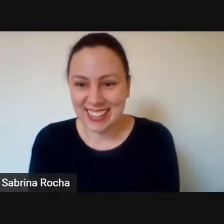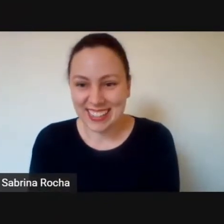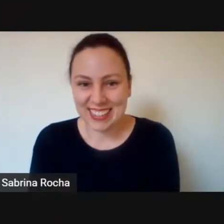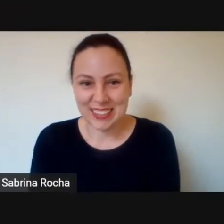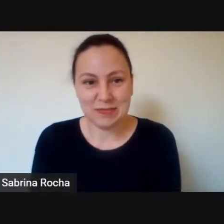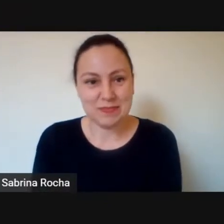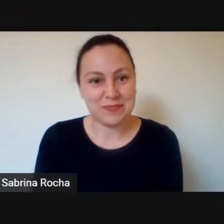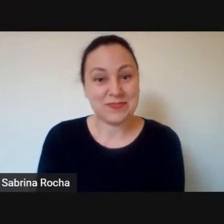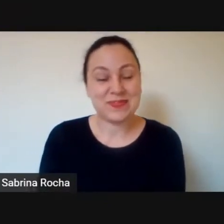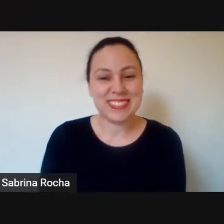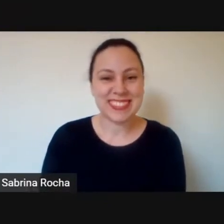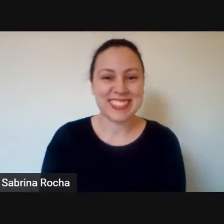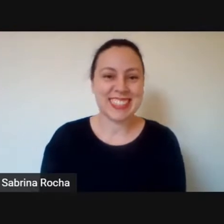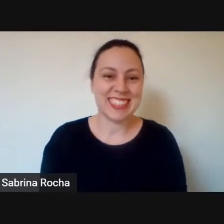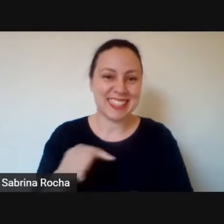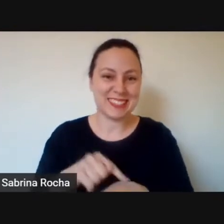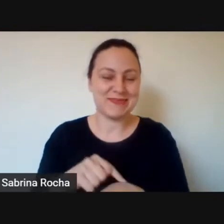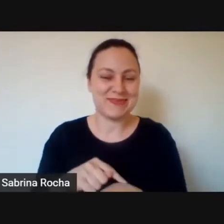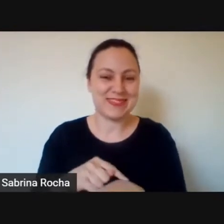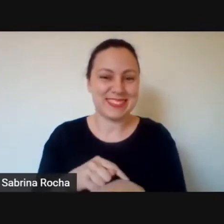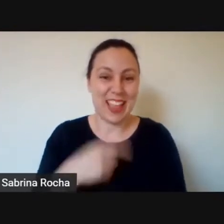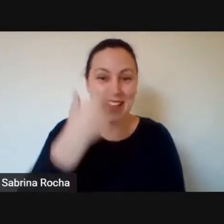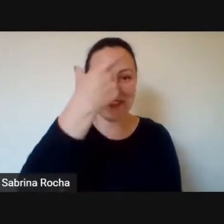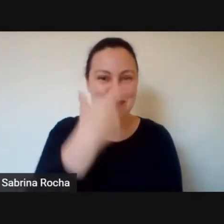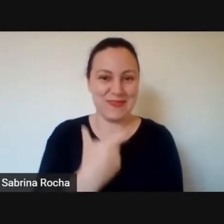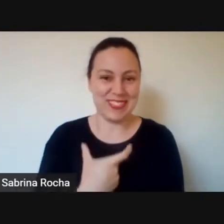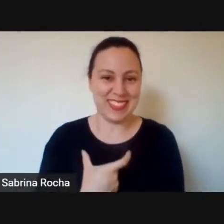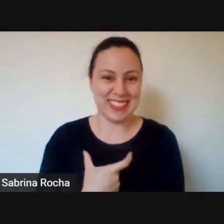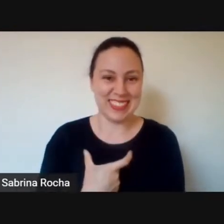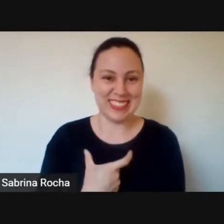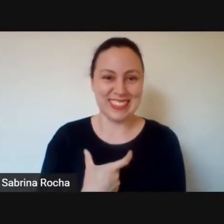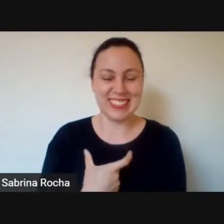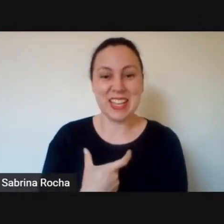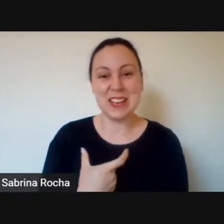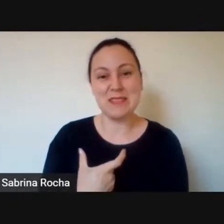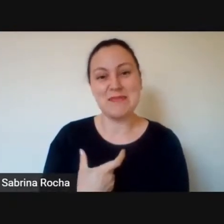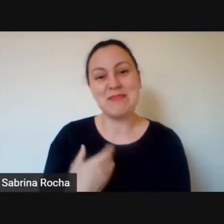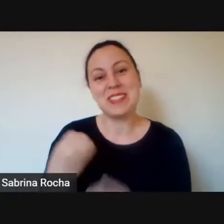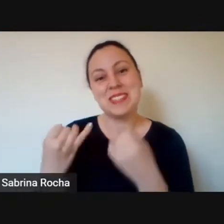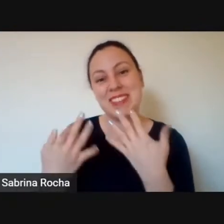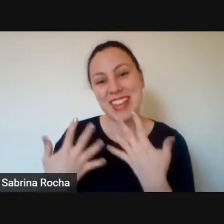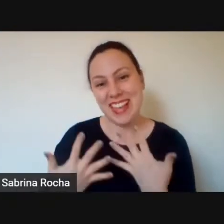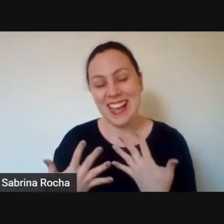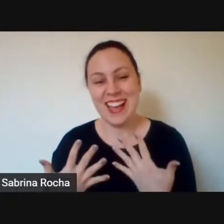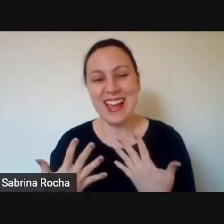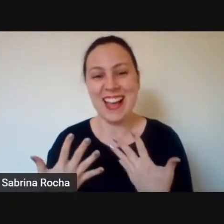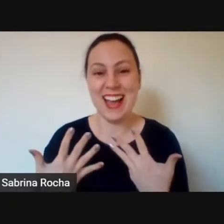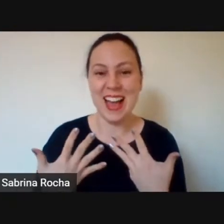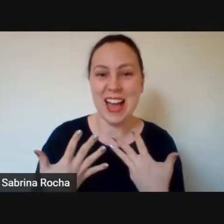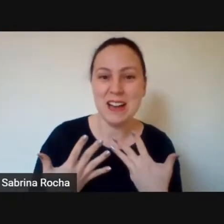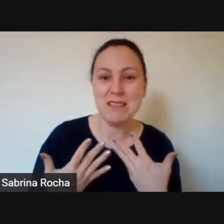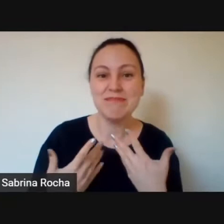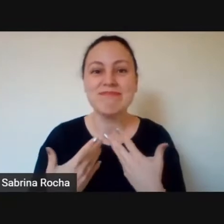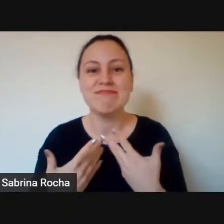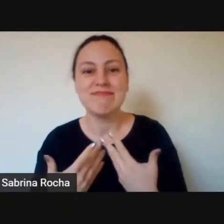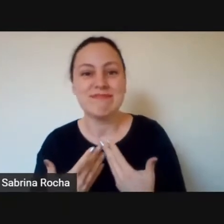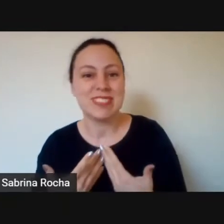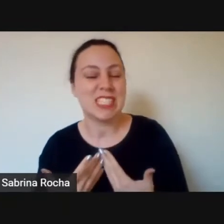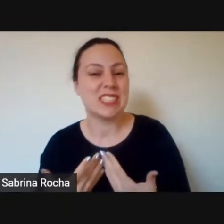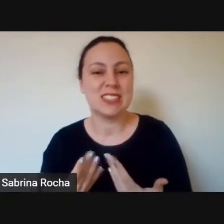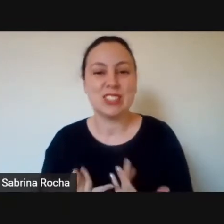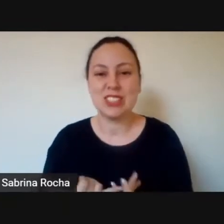É aquela hora, gente, que o apresentador começa a falar de improviso, né? E tudo pode